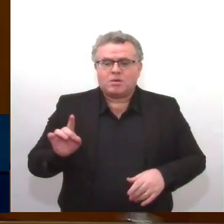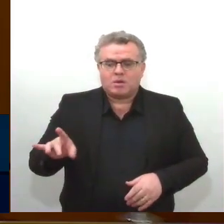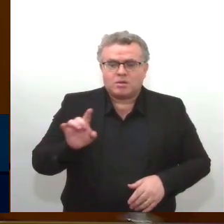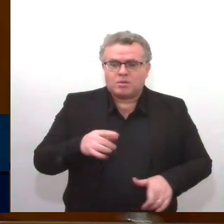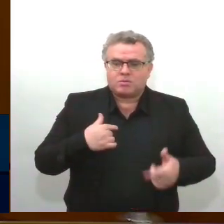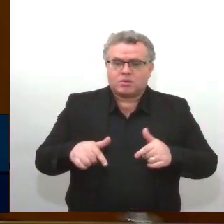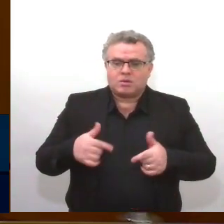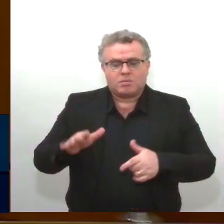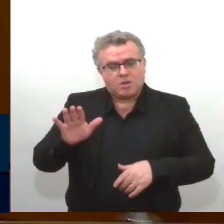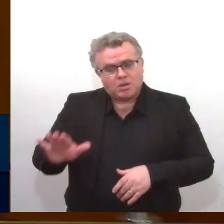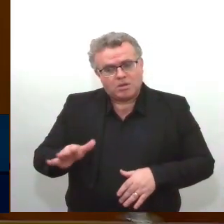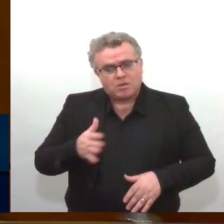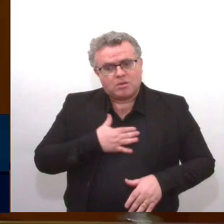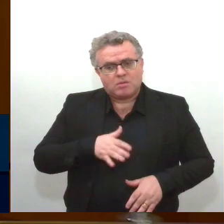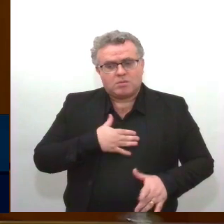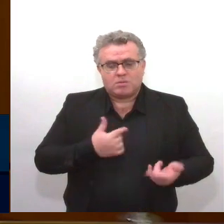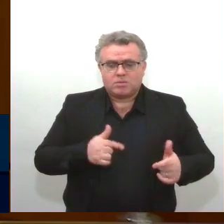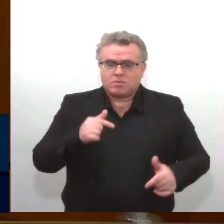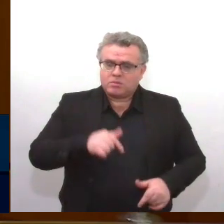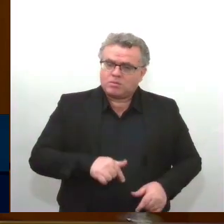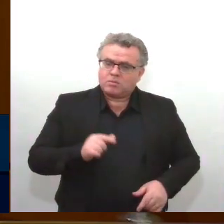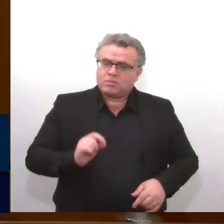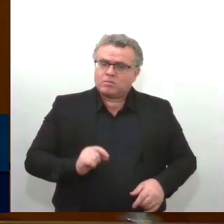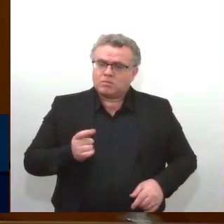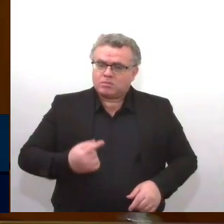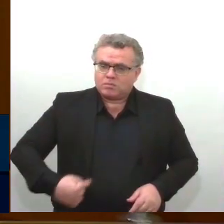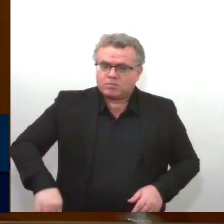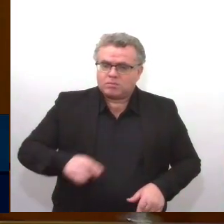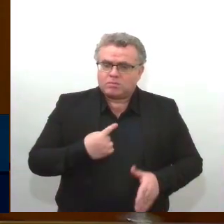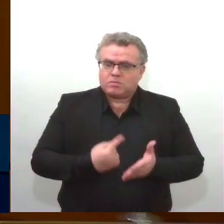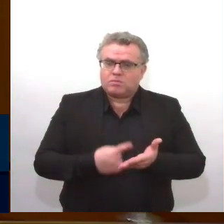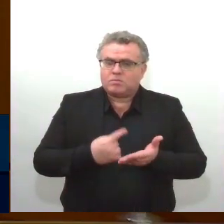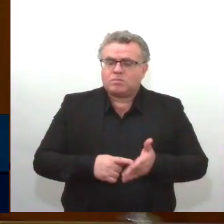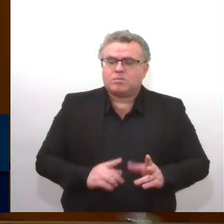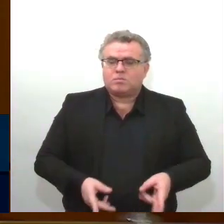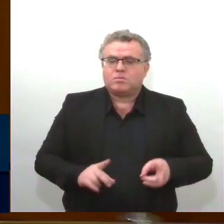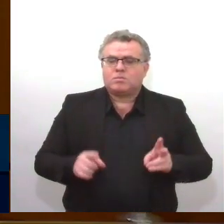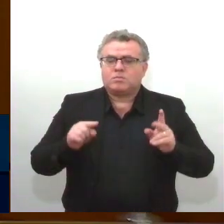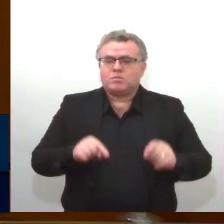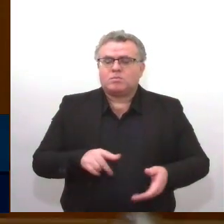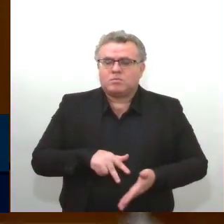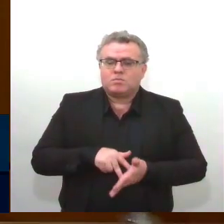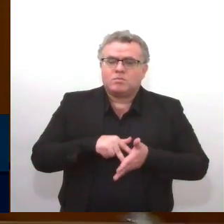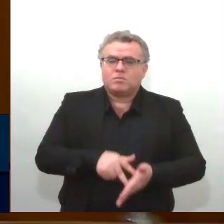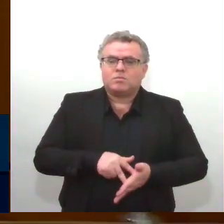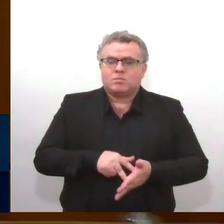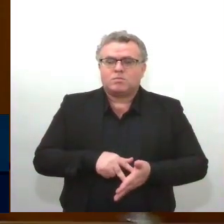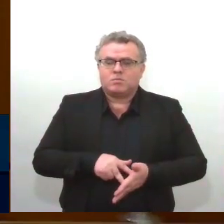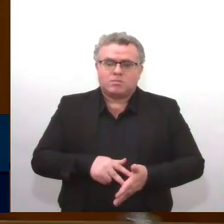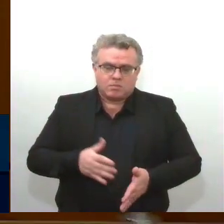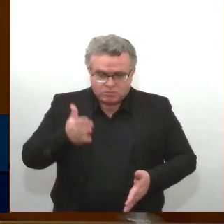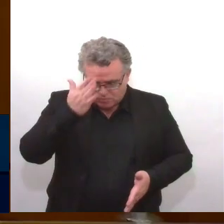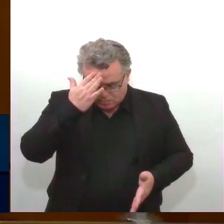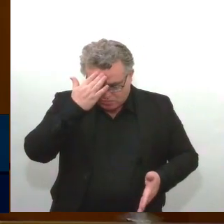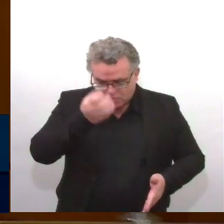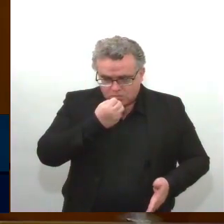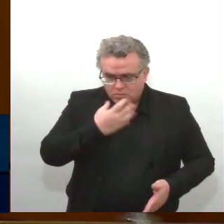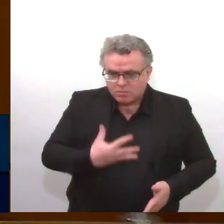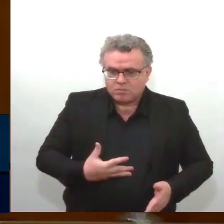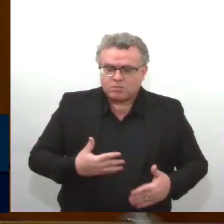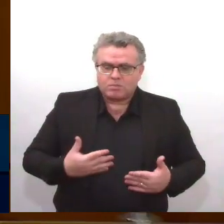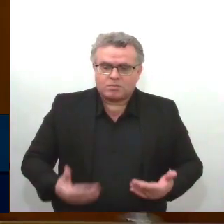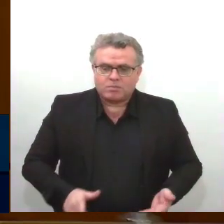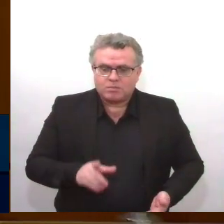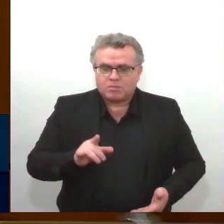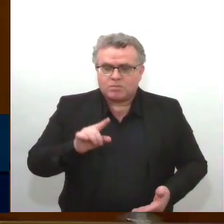nós estamos construindo né o nosso legado dessa forma que a gente entende positiva então também com a palavra o deputado Luizão